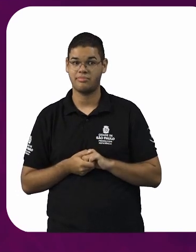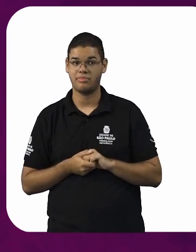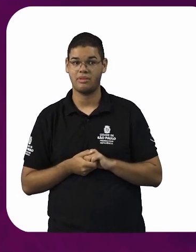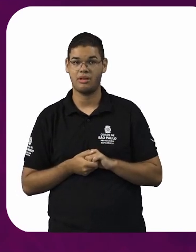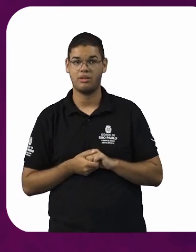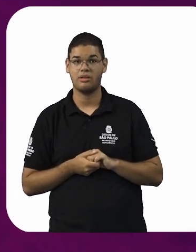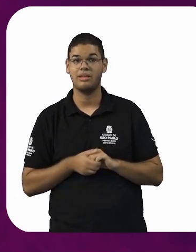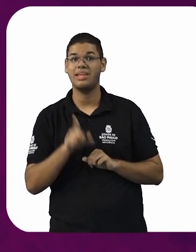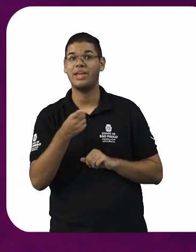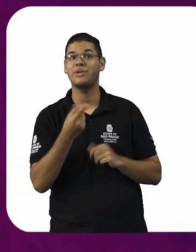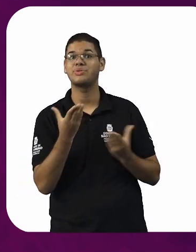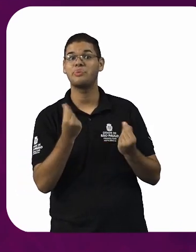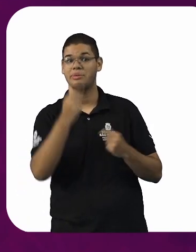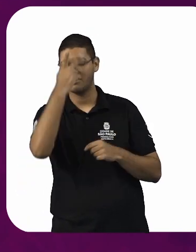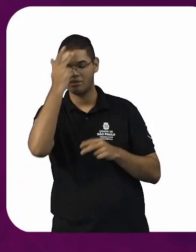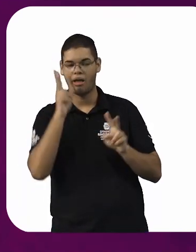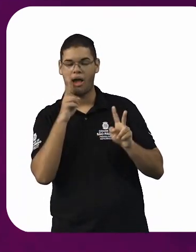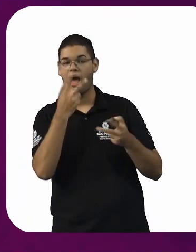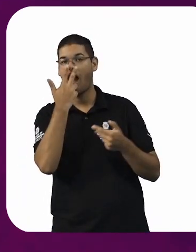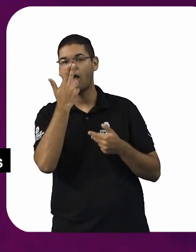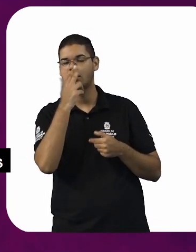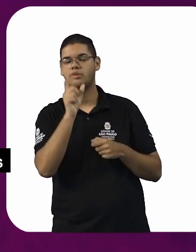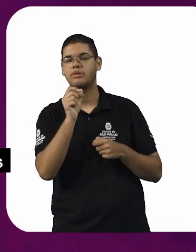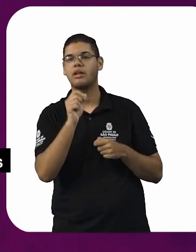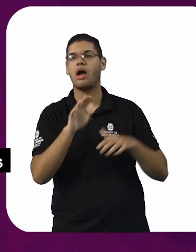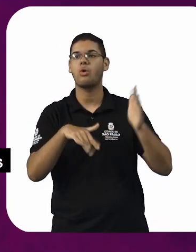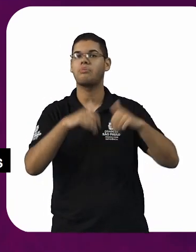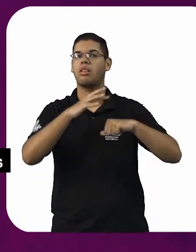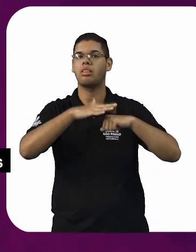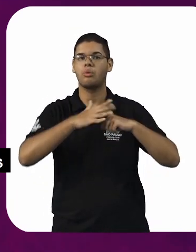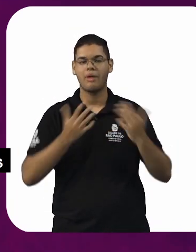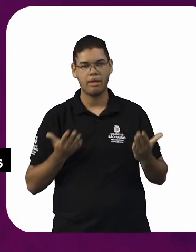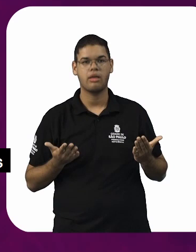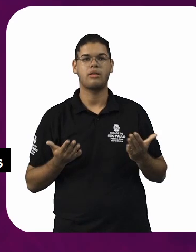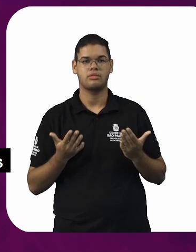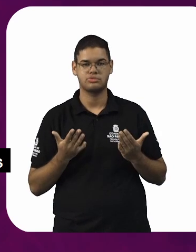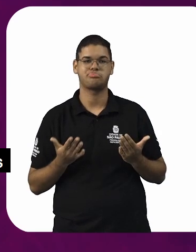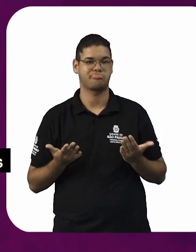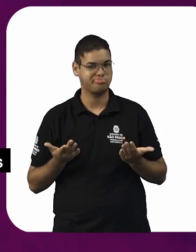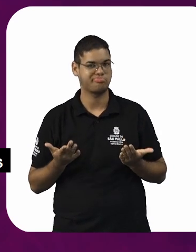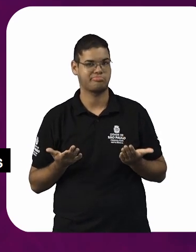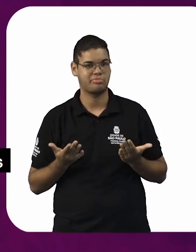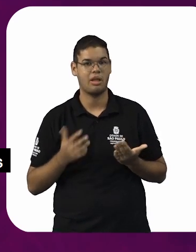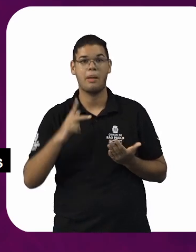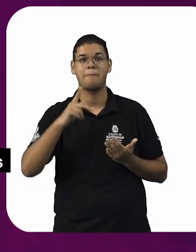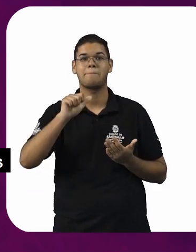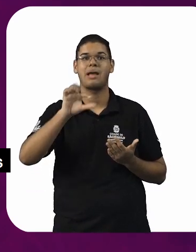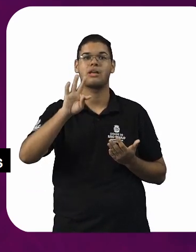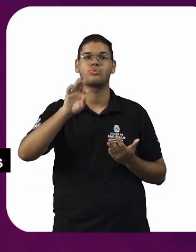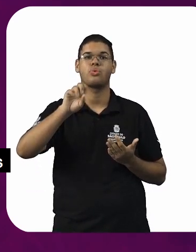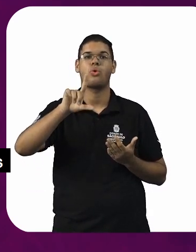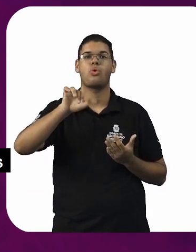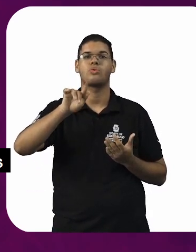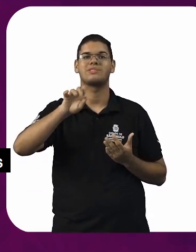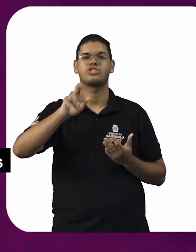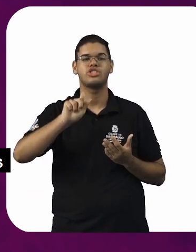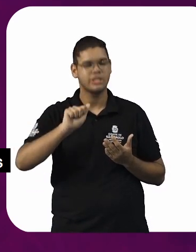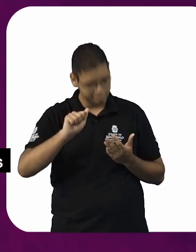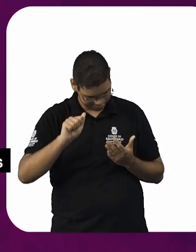ou patologia, uma dificuldade, e hoje já não se consagra mais dessa forma.